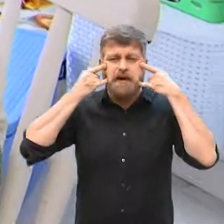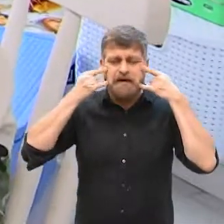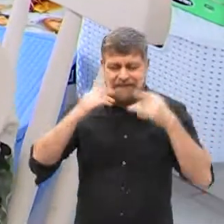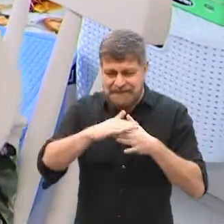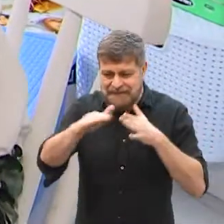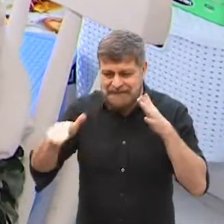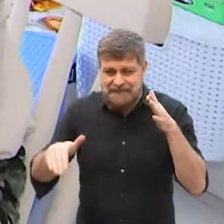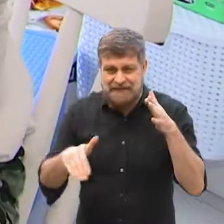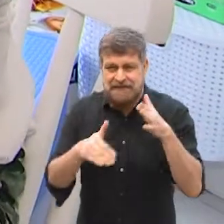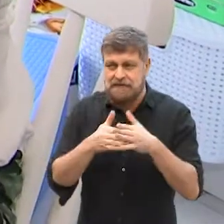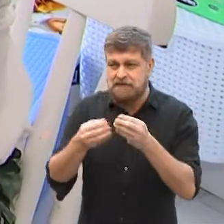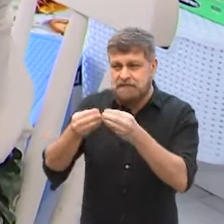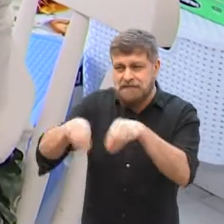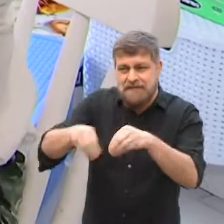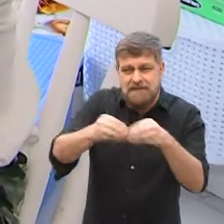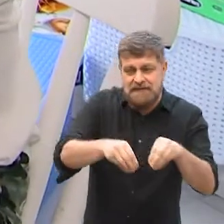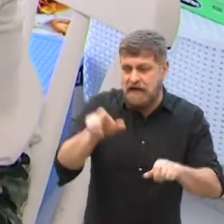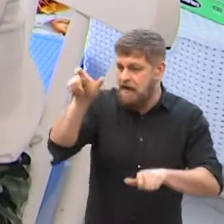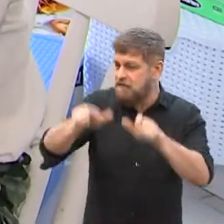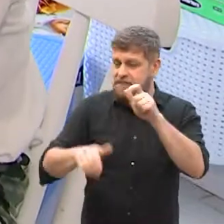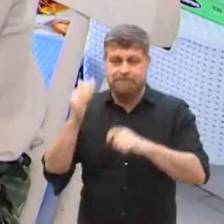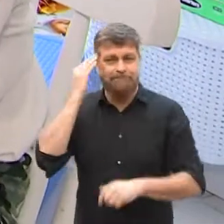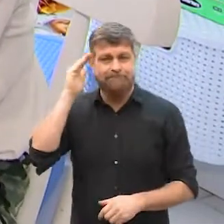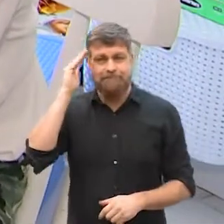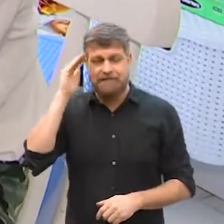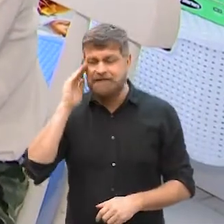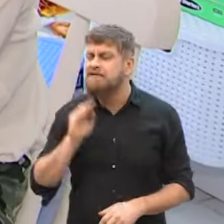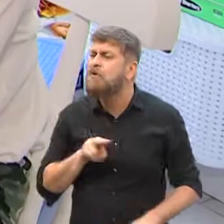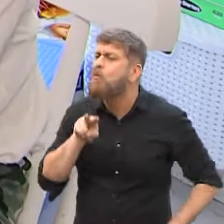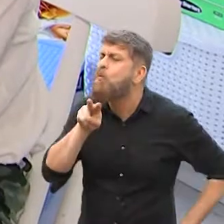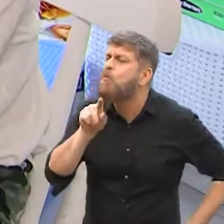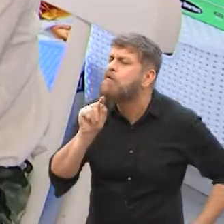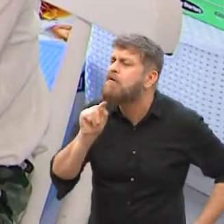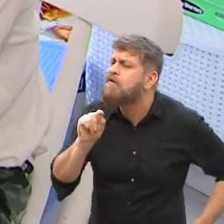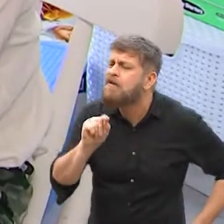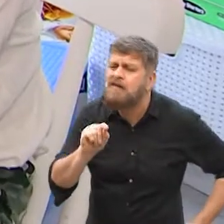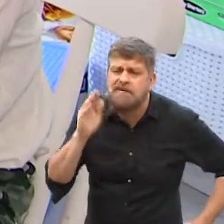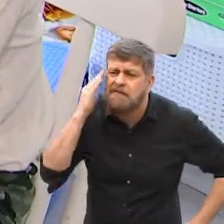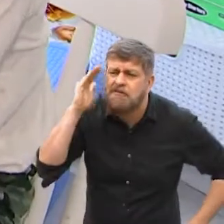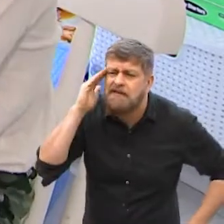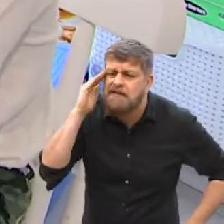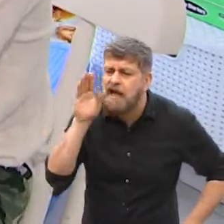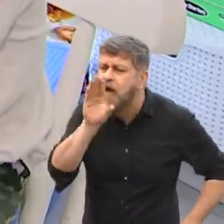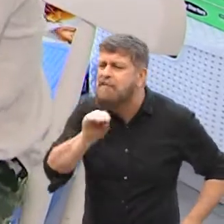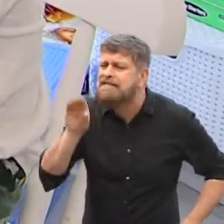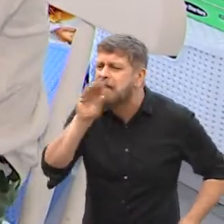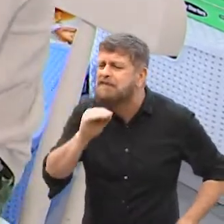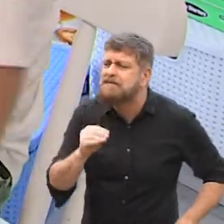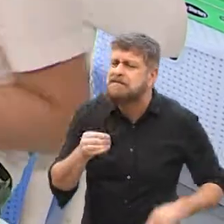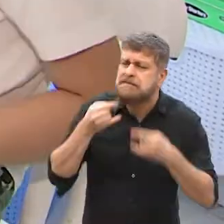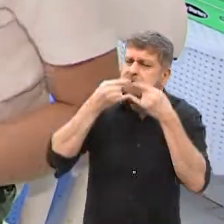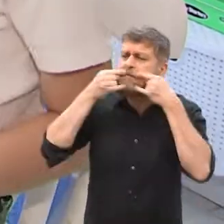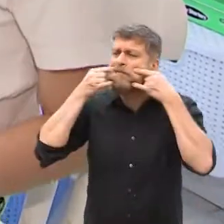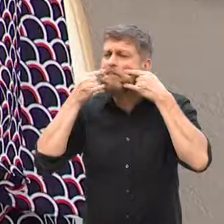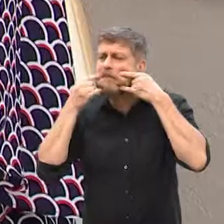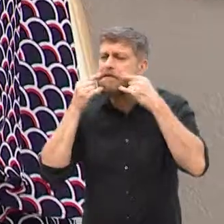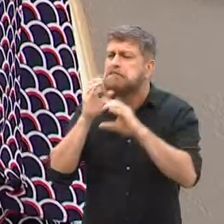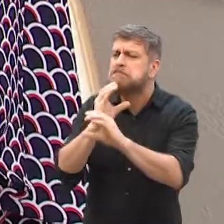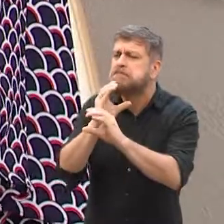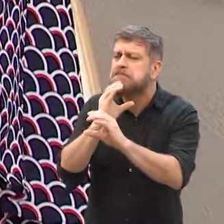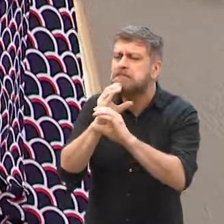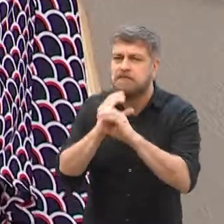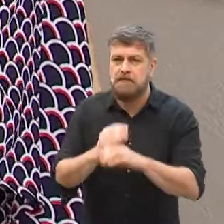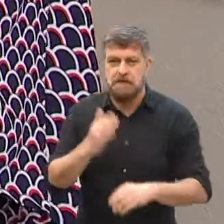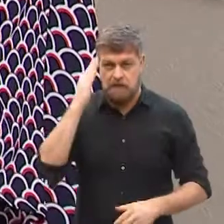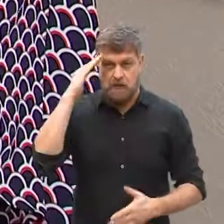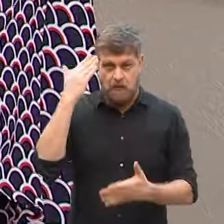muito prejudicado. Muitas vezes as pessoas não entendem o que as outras falam por conta da máscara, né? E aí eu acredito que todos esses